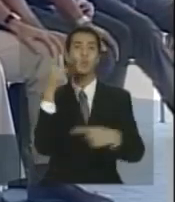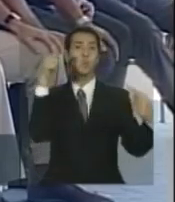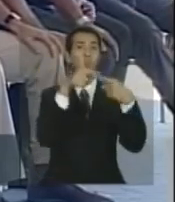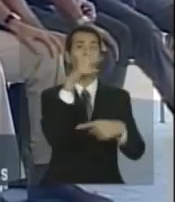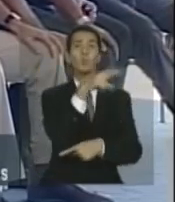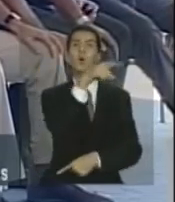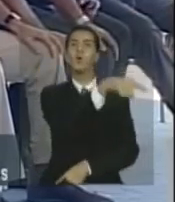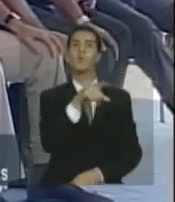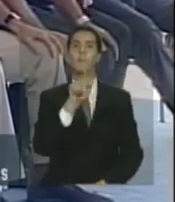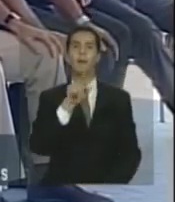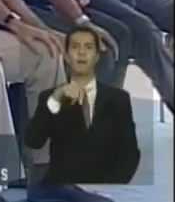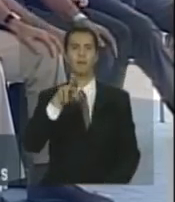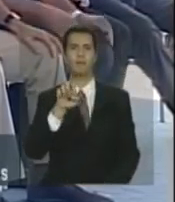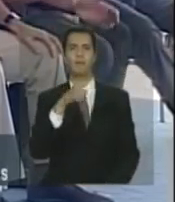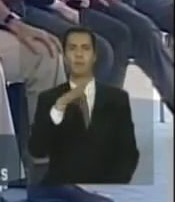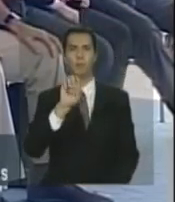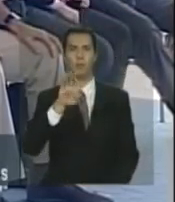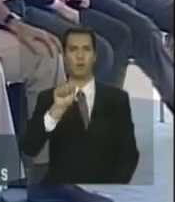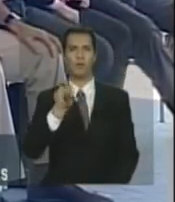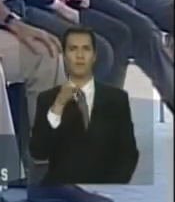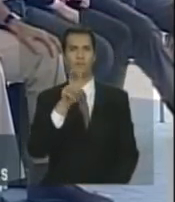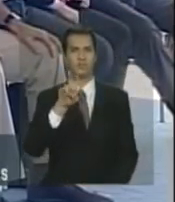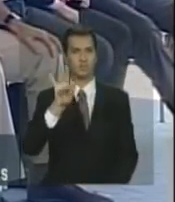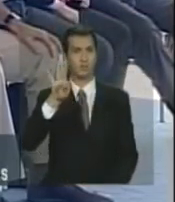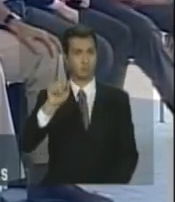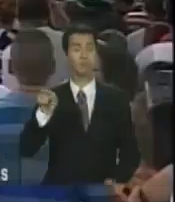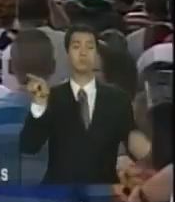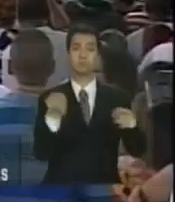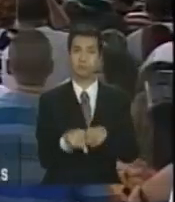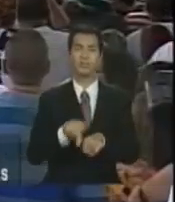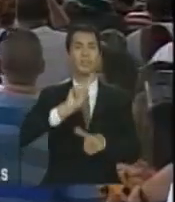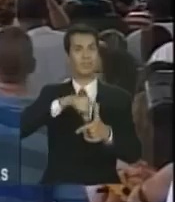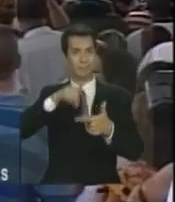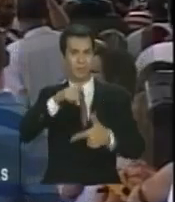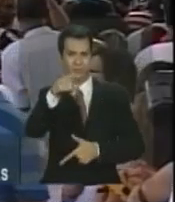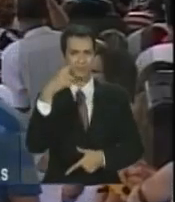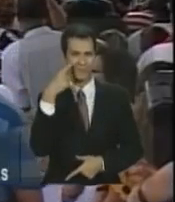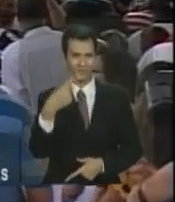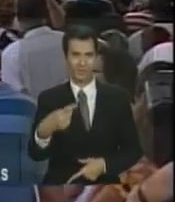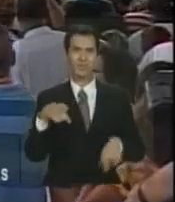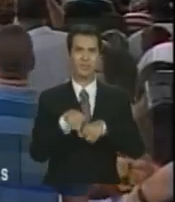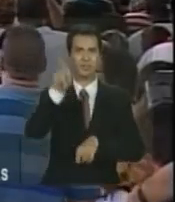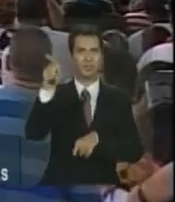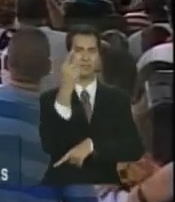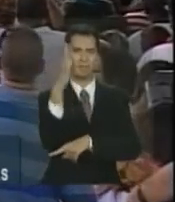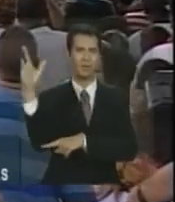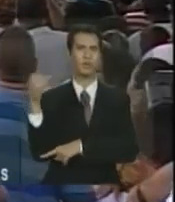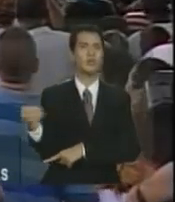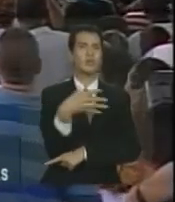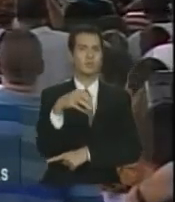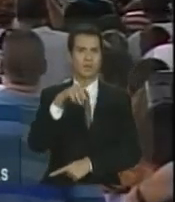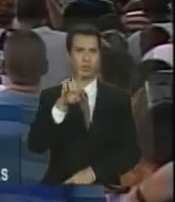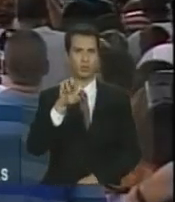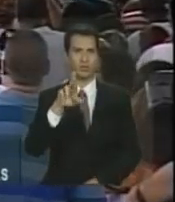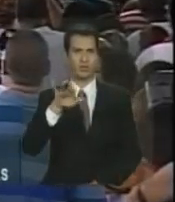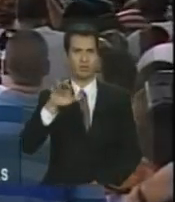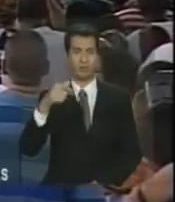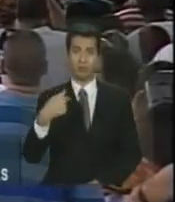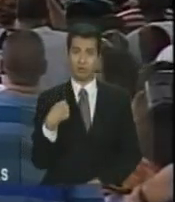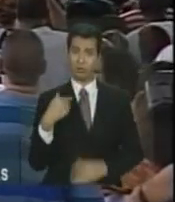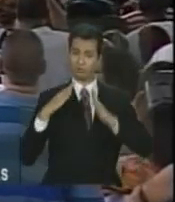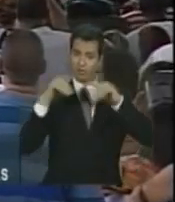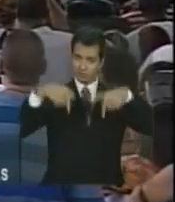Madureira, vocês vão ter a oportunidade de conhecer daqui a pouco o novo parque de Madureira. Então, portanto, eu falo como carioca,